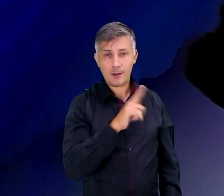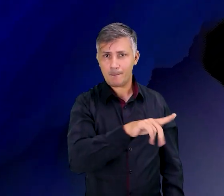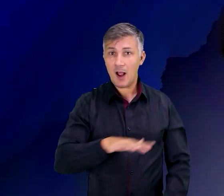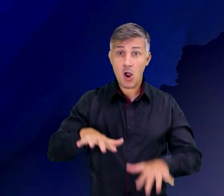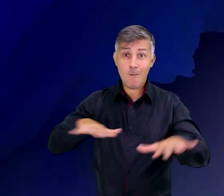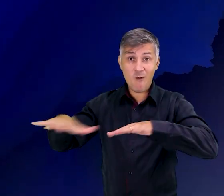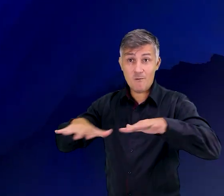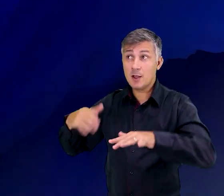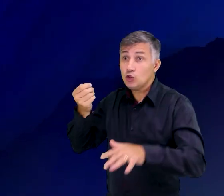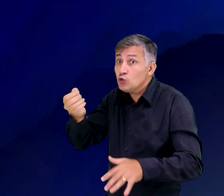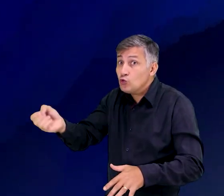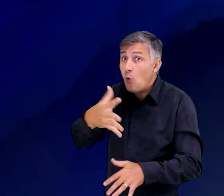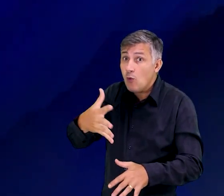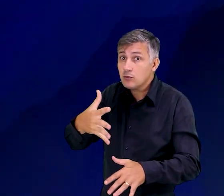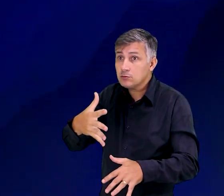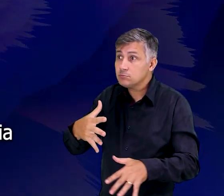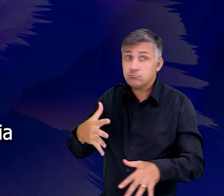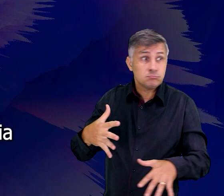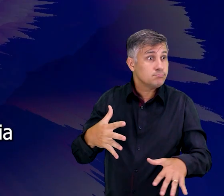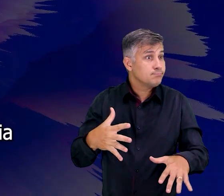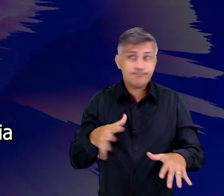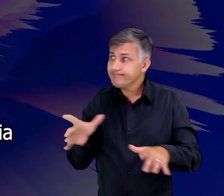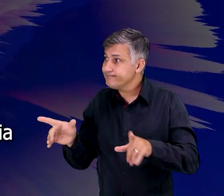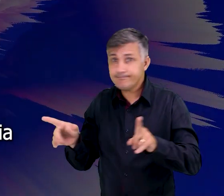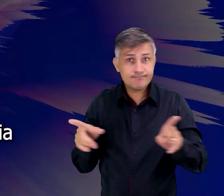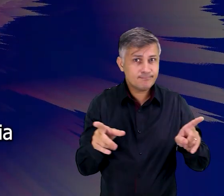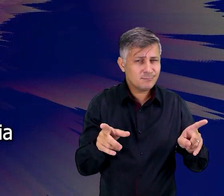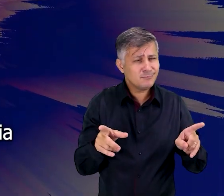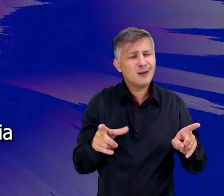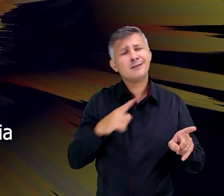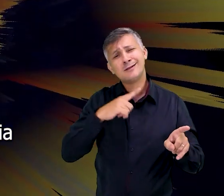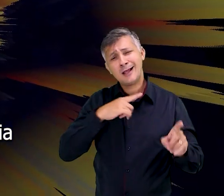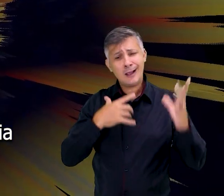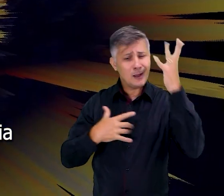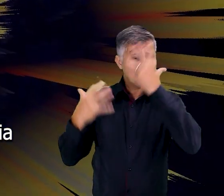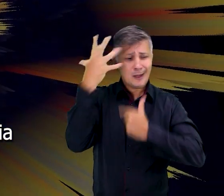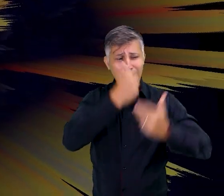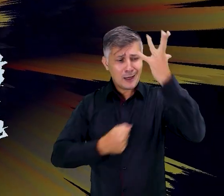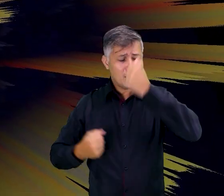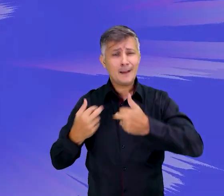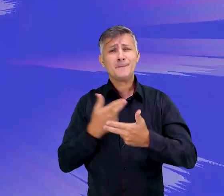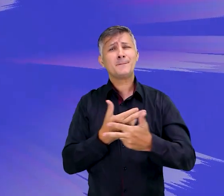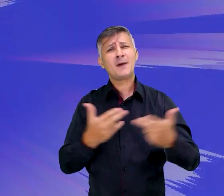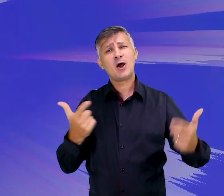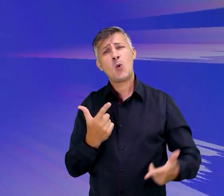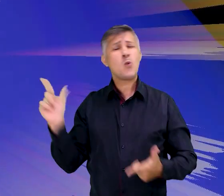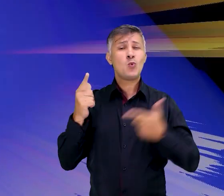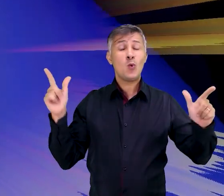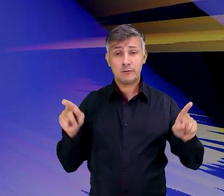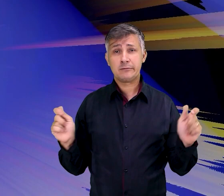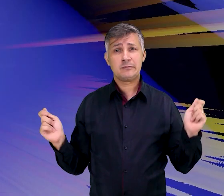pelos movimentos mais recentes mostra que existe beleza em abundância em outros